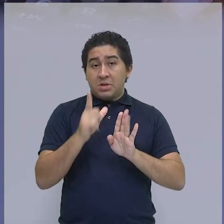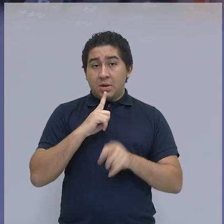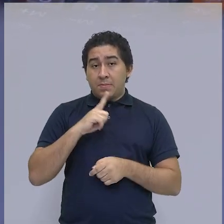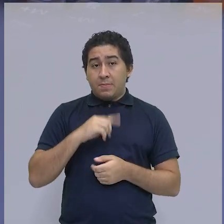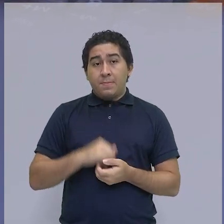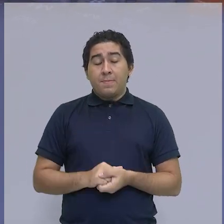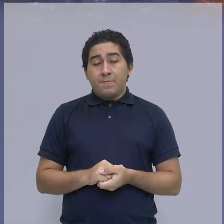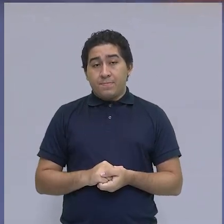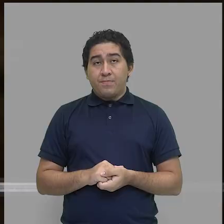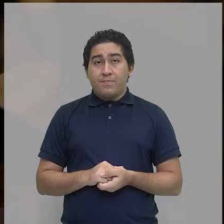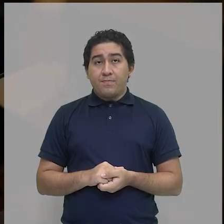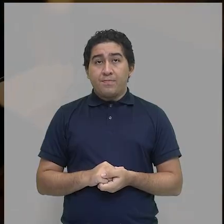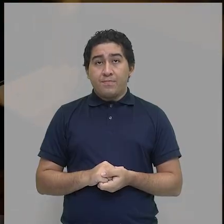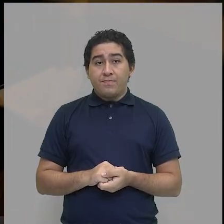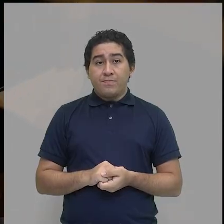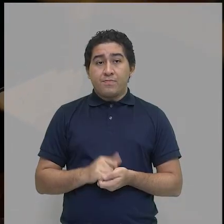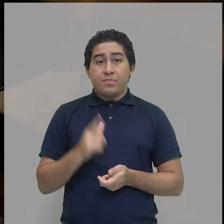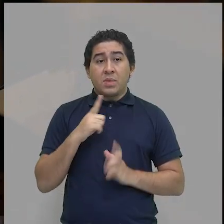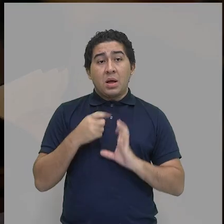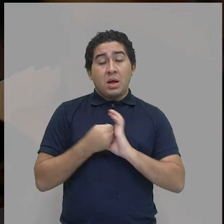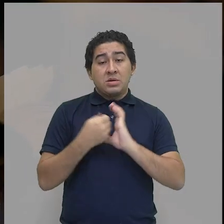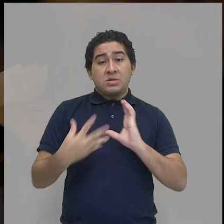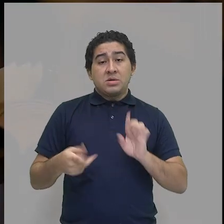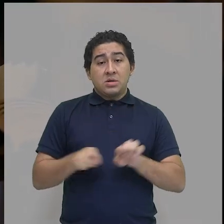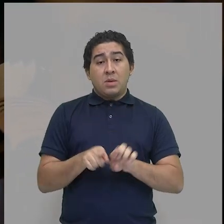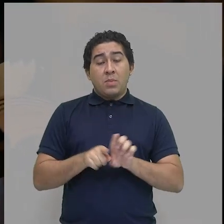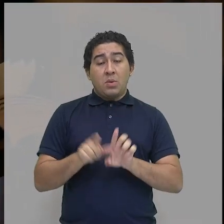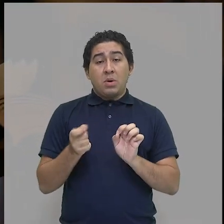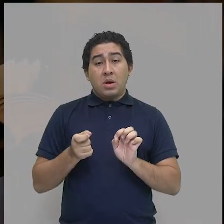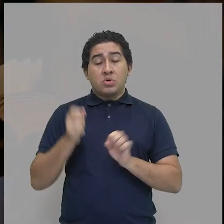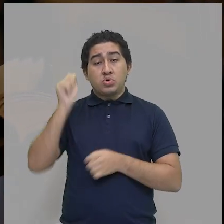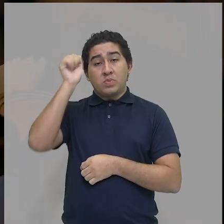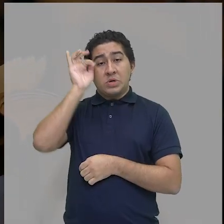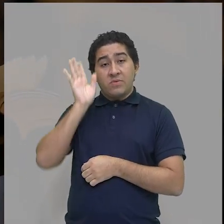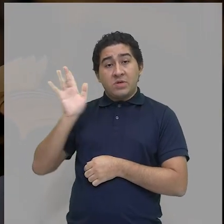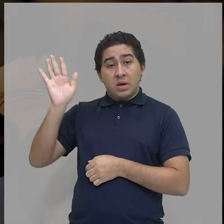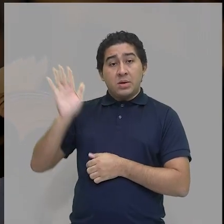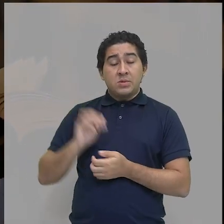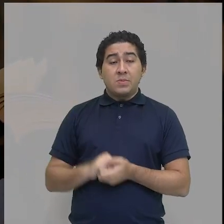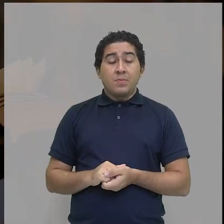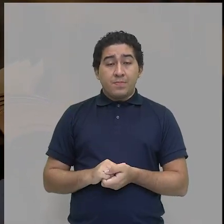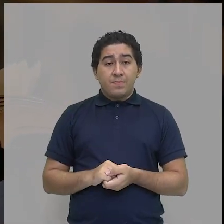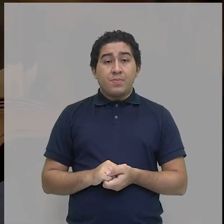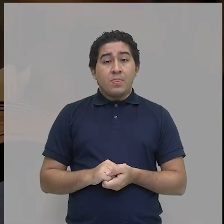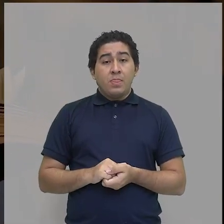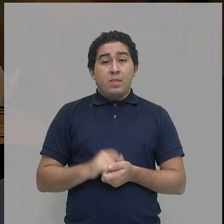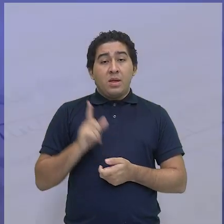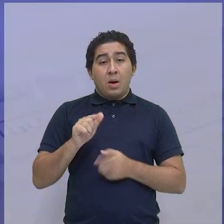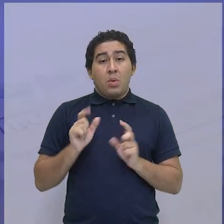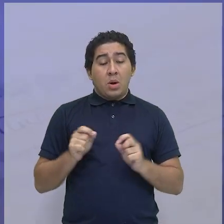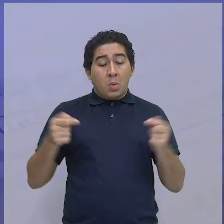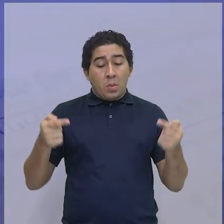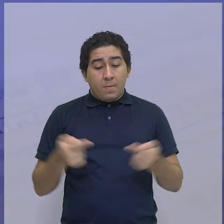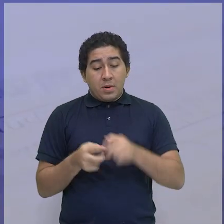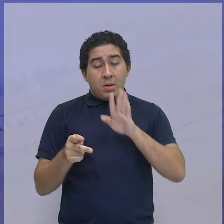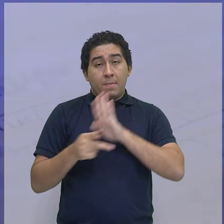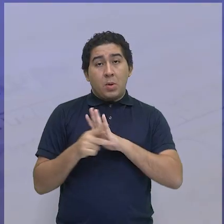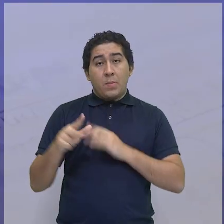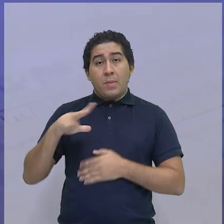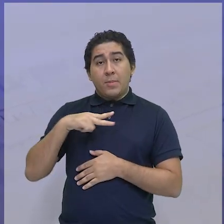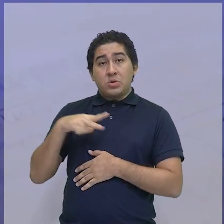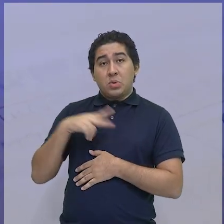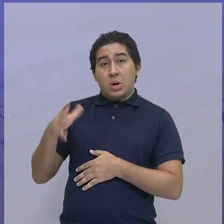Continuando, nós temos também como característica a subjetividade. Muitas das vezes reflete a visão pessoal do autor